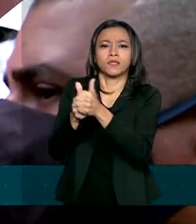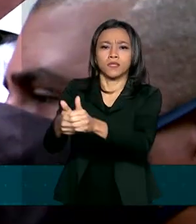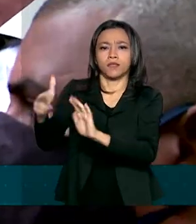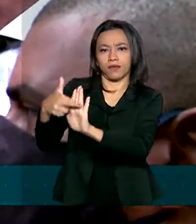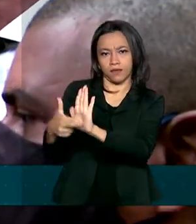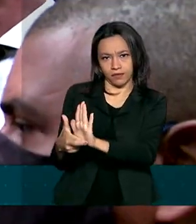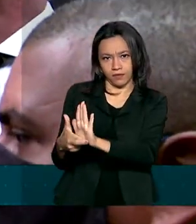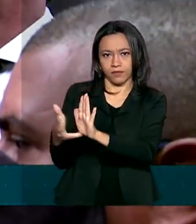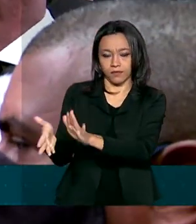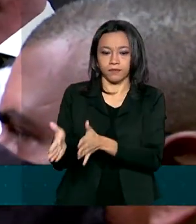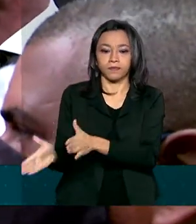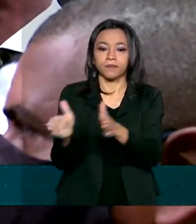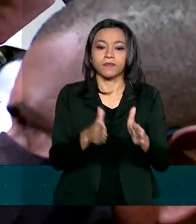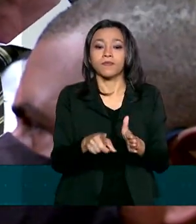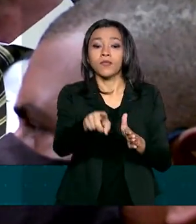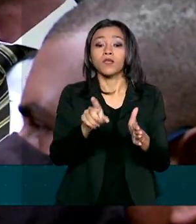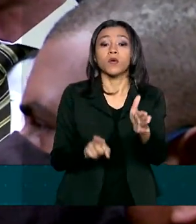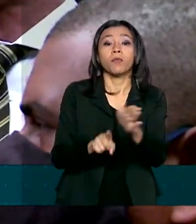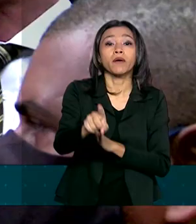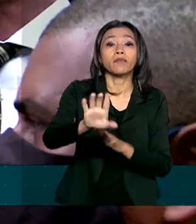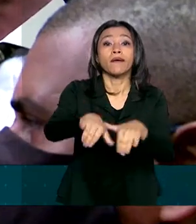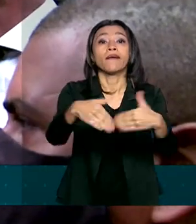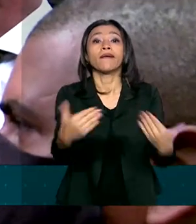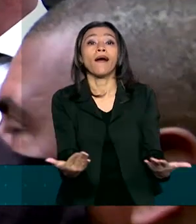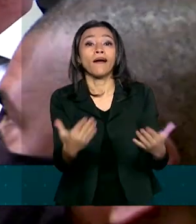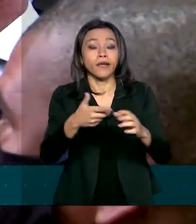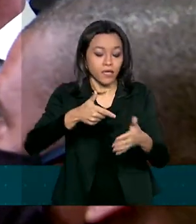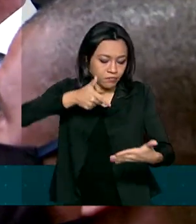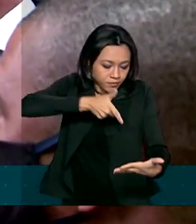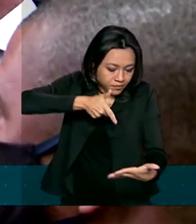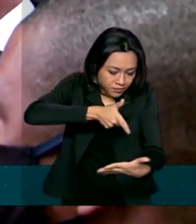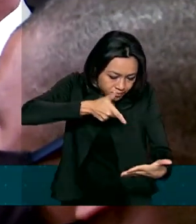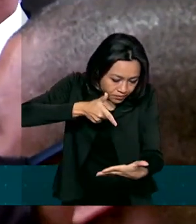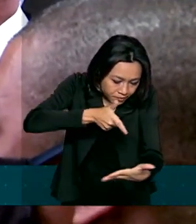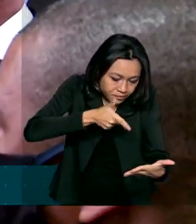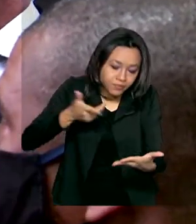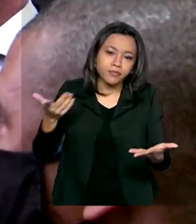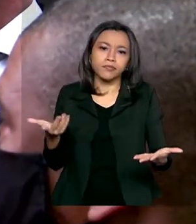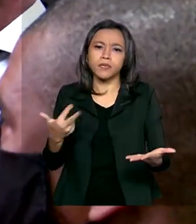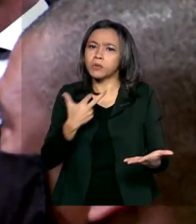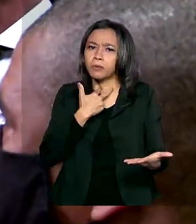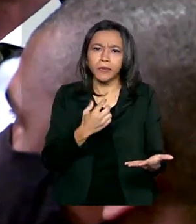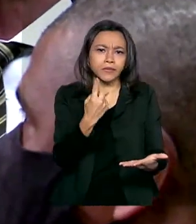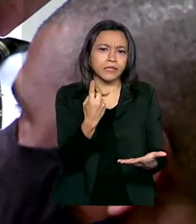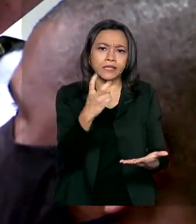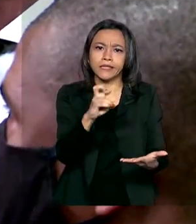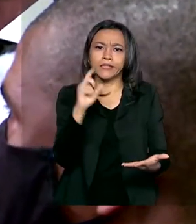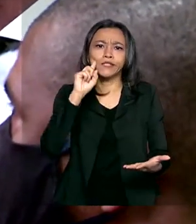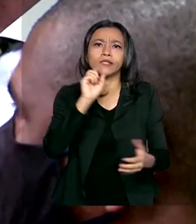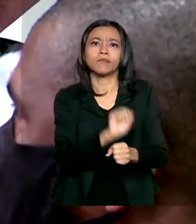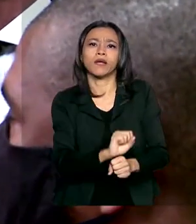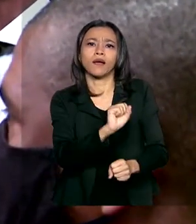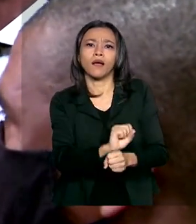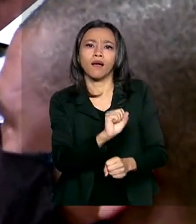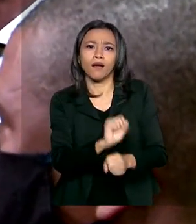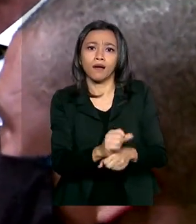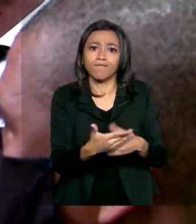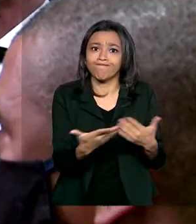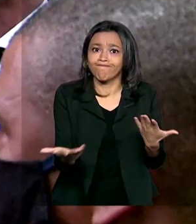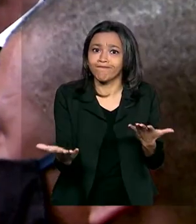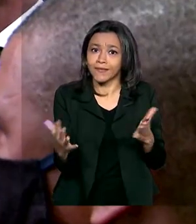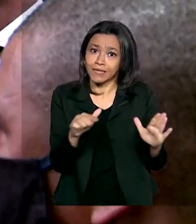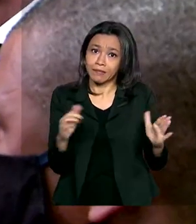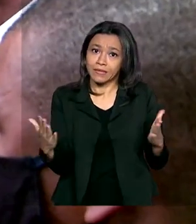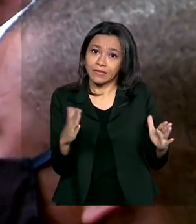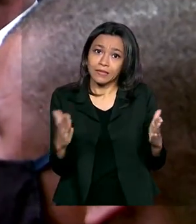individualmente eu sou perguntado, bom, mas a siderurgia, a indústria não poderia esperar mais 15 dias para atender o que seria o regramento